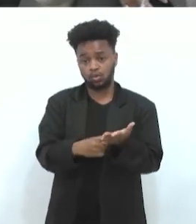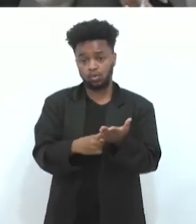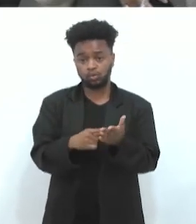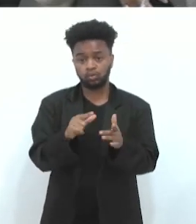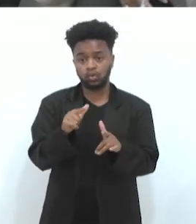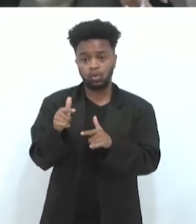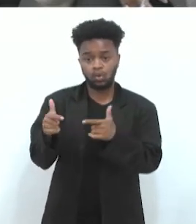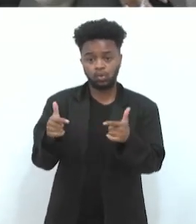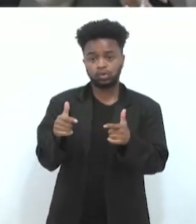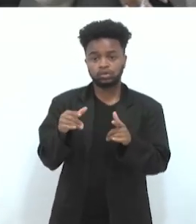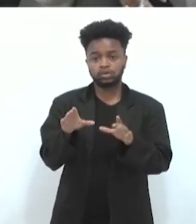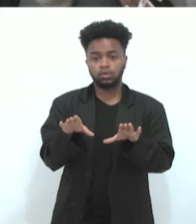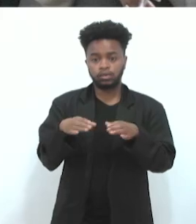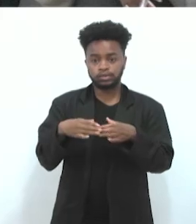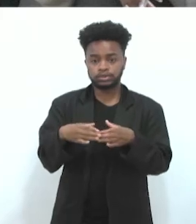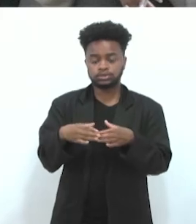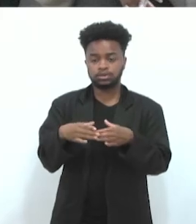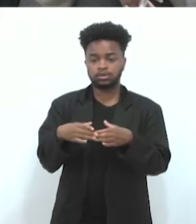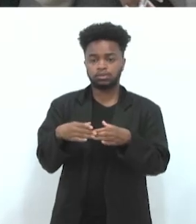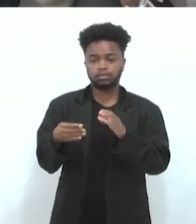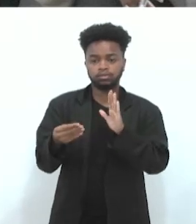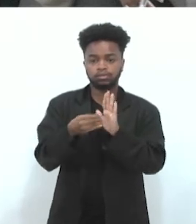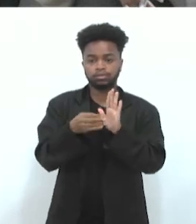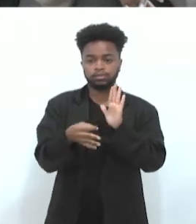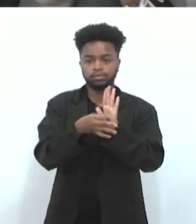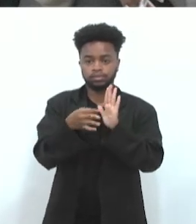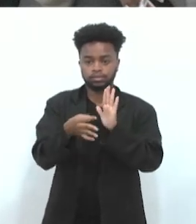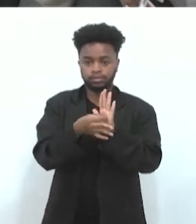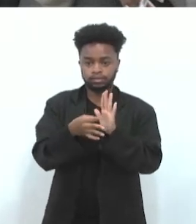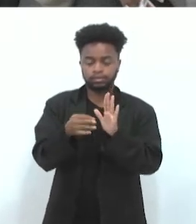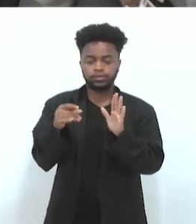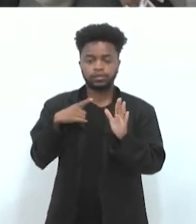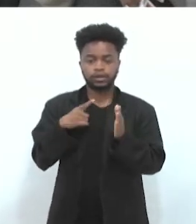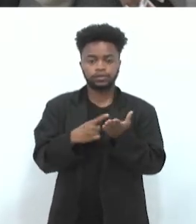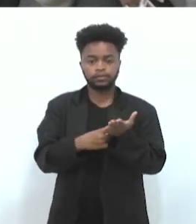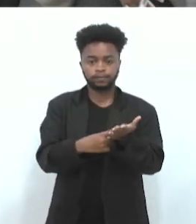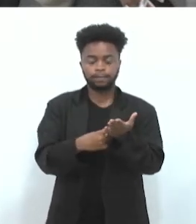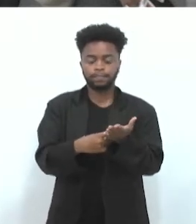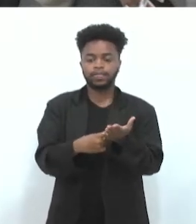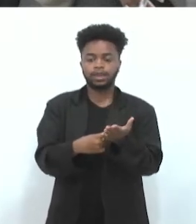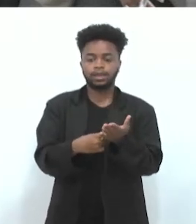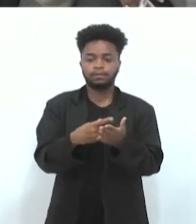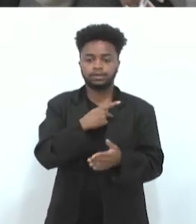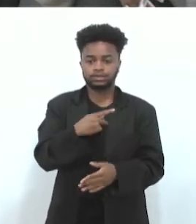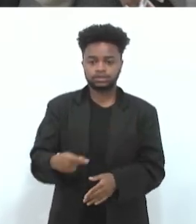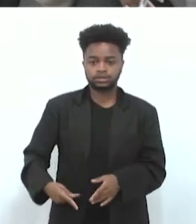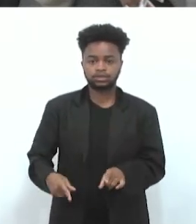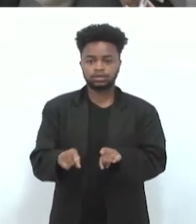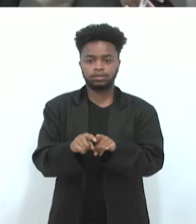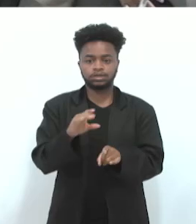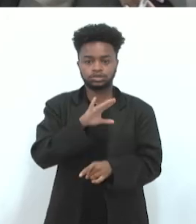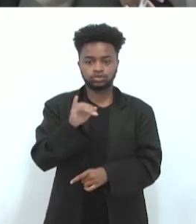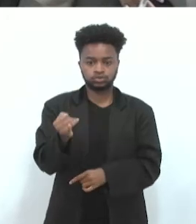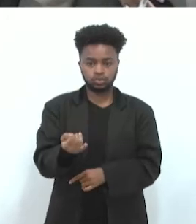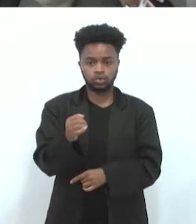comissão faça um parecer com acordo com a presidência, com a CCJ, e esse outro parecer ser votado, muito excepcionalmente, a gente